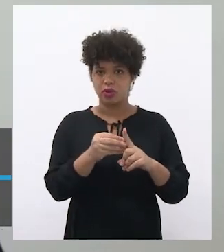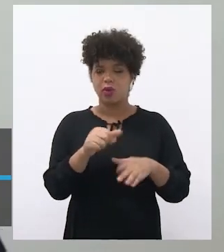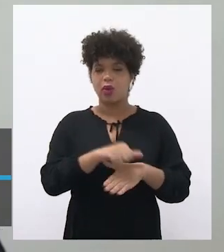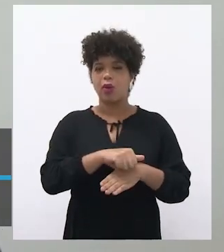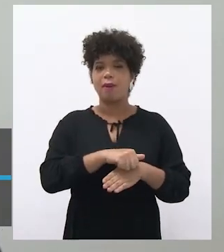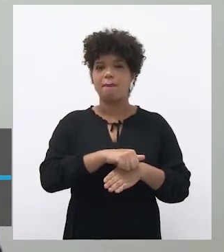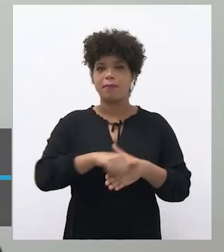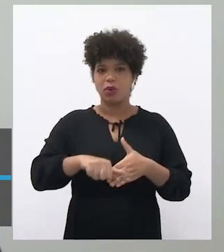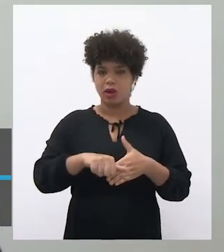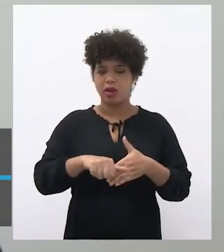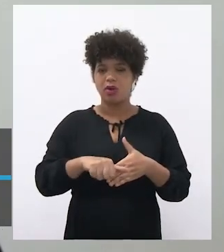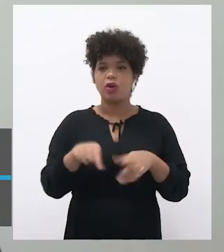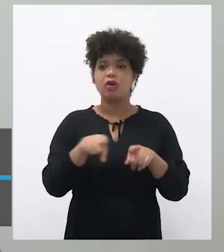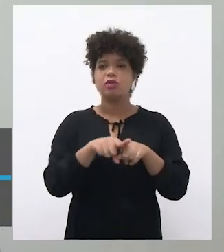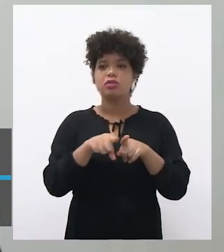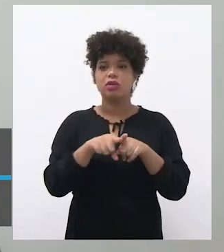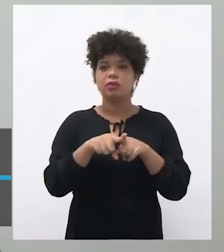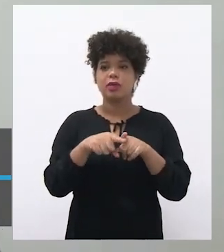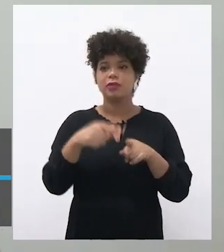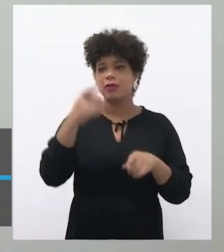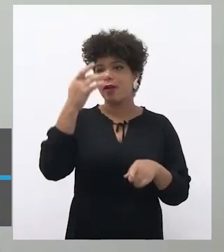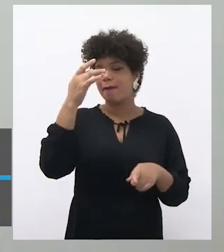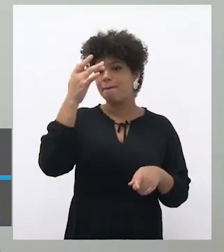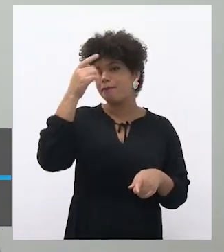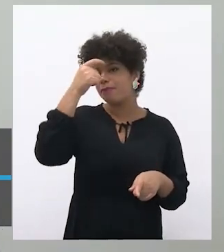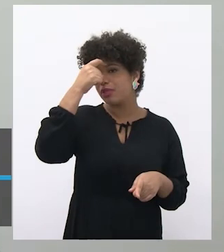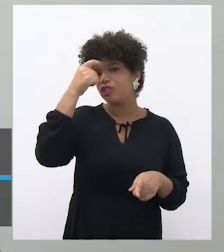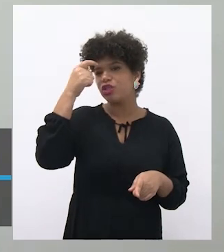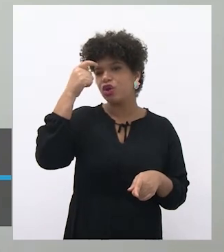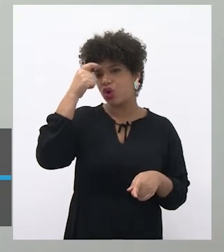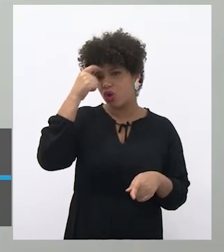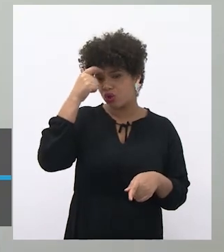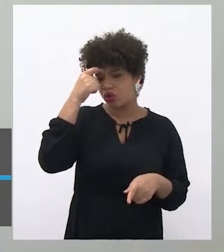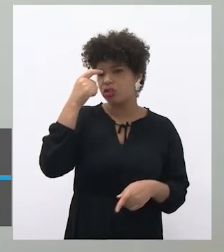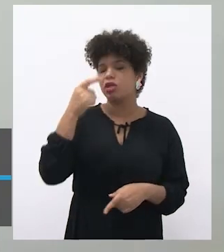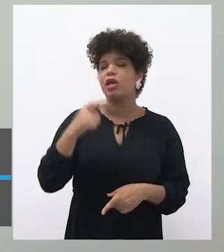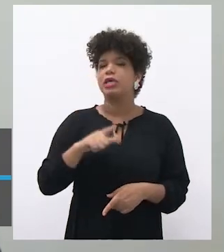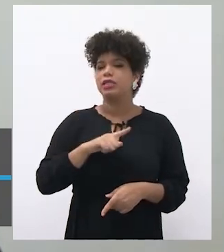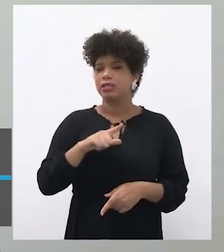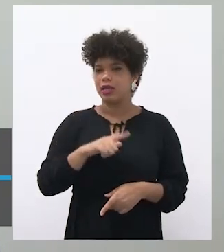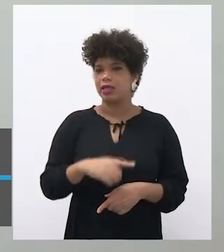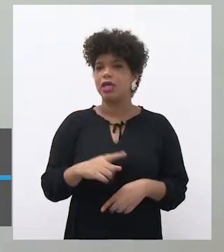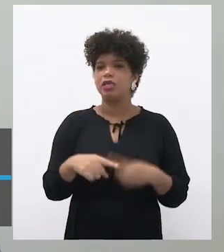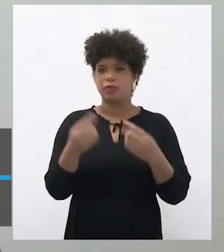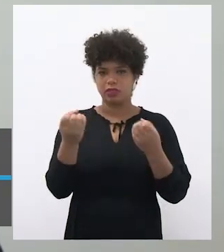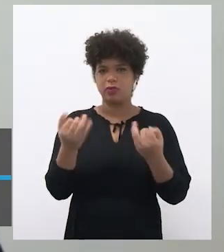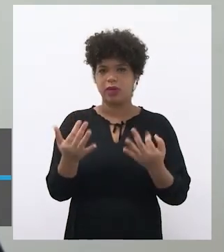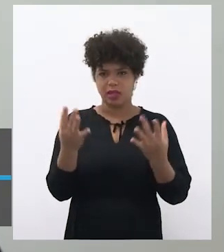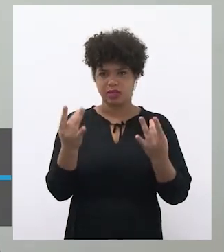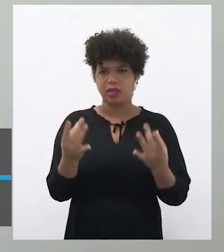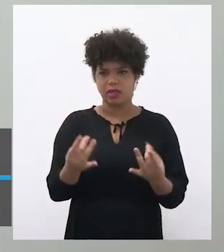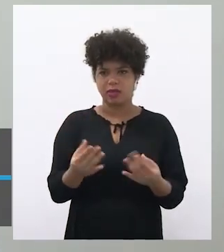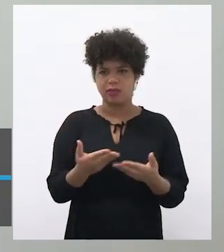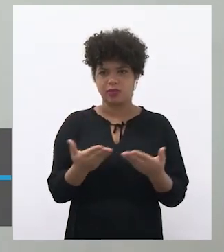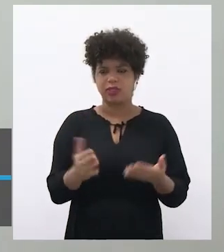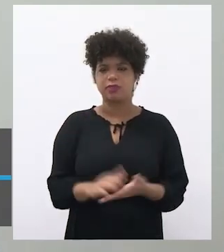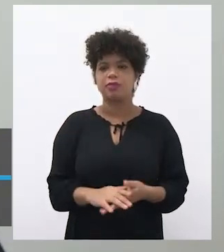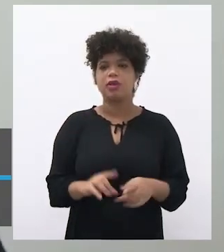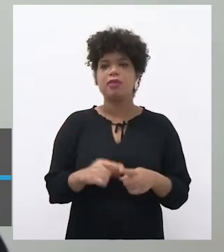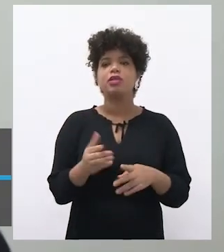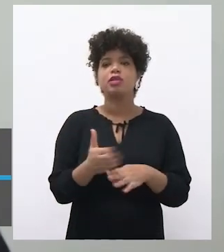como convenções internacionais, estabeleceu ou elencou algumas formas de violência específica, e aí eu vou entrar mais